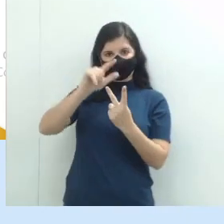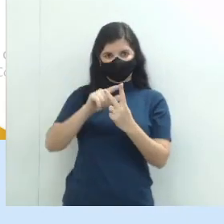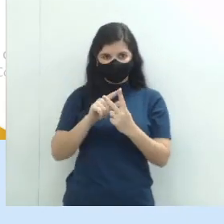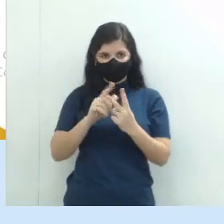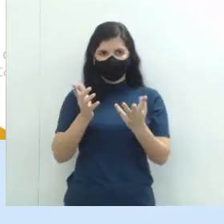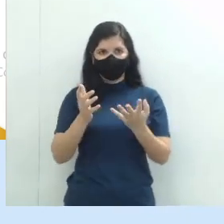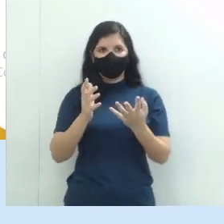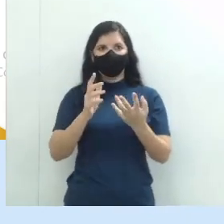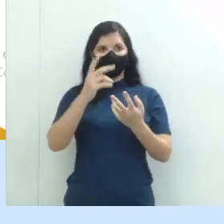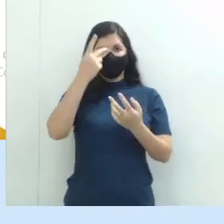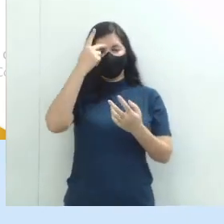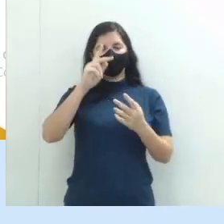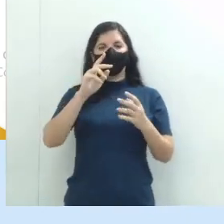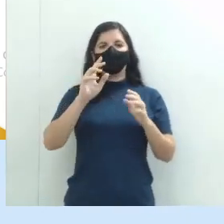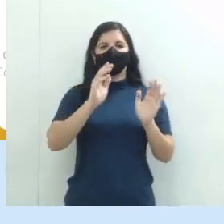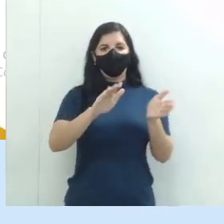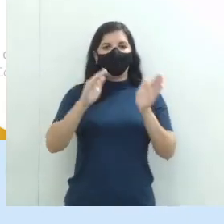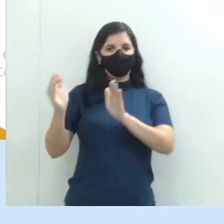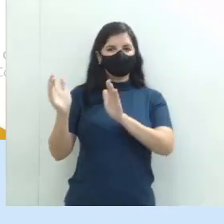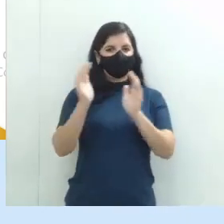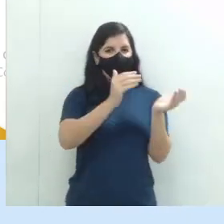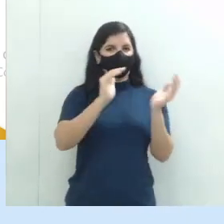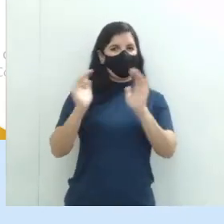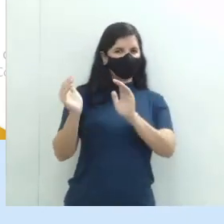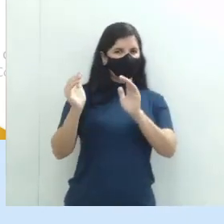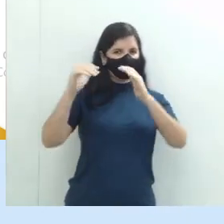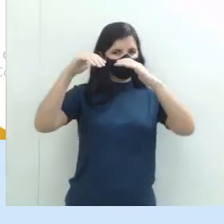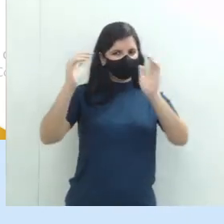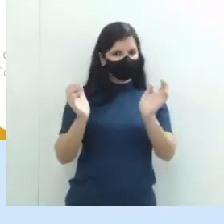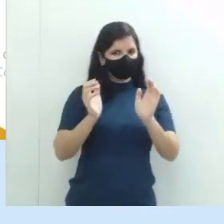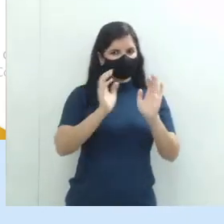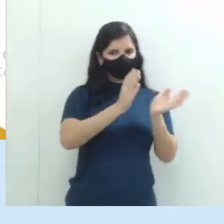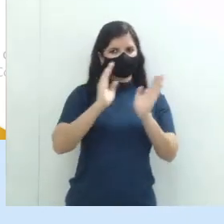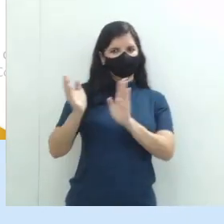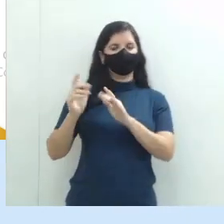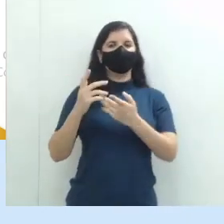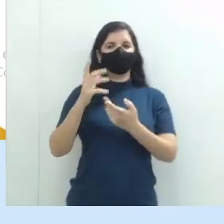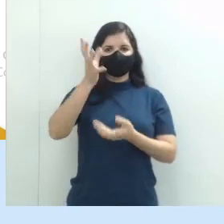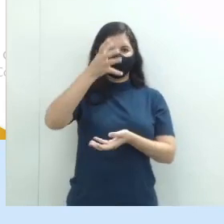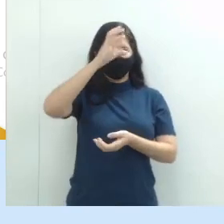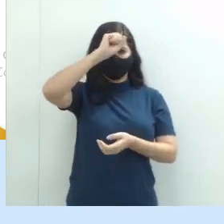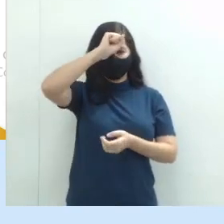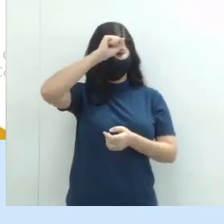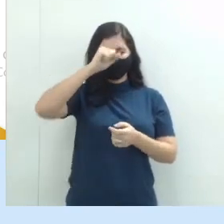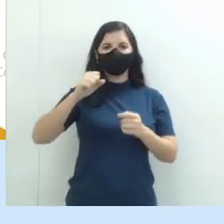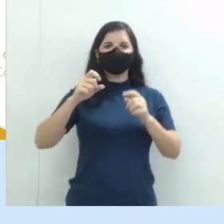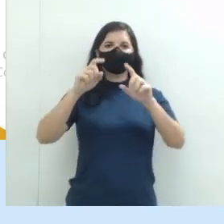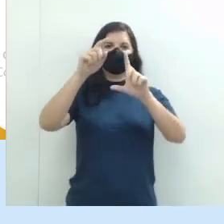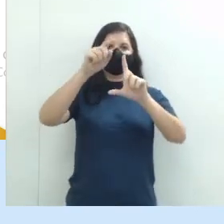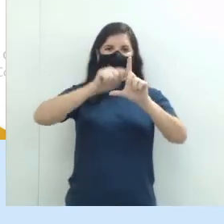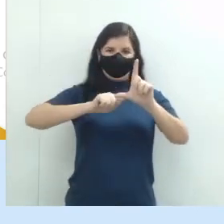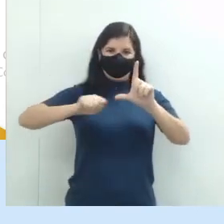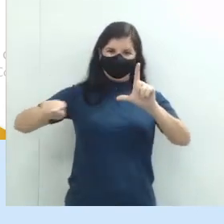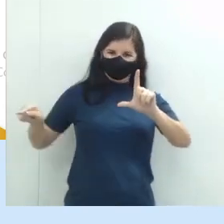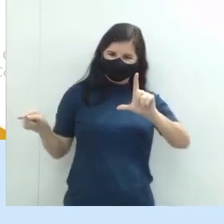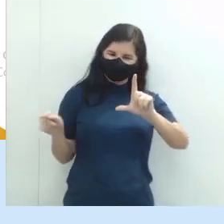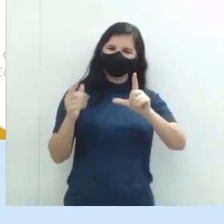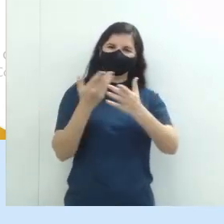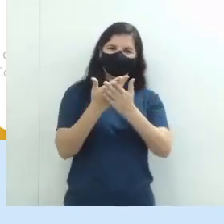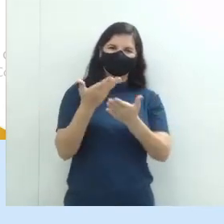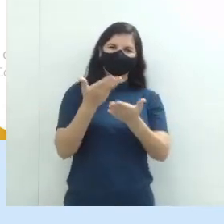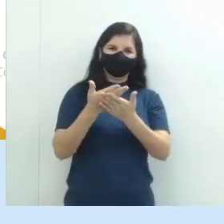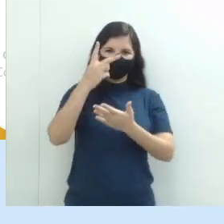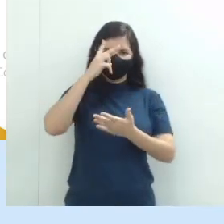lembrar, par ordenado. Sim, par ordenado. Você que aprendeu o plano cartesiano, que já estudou,